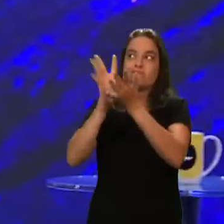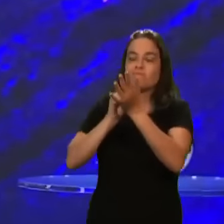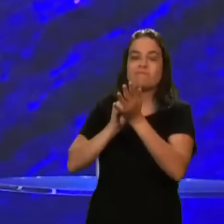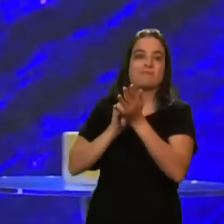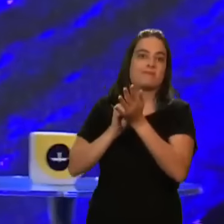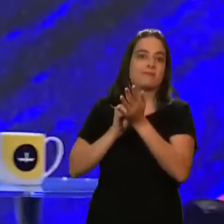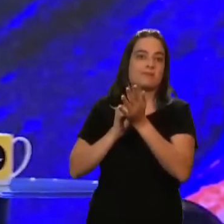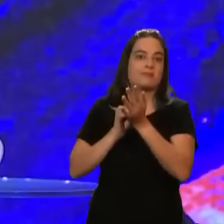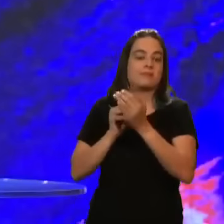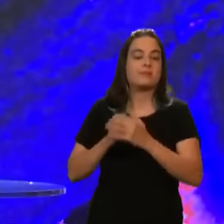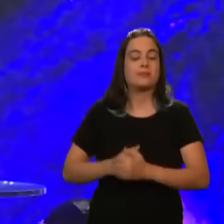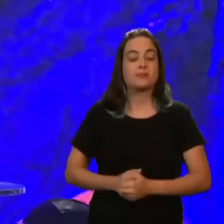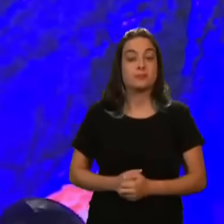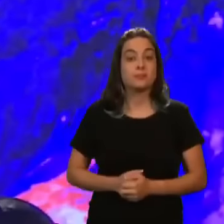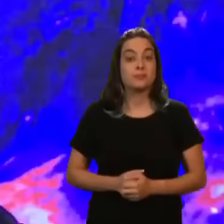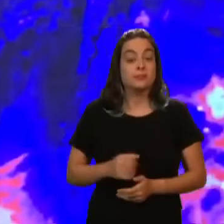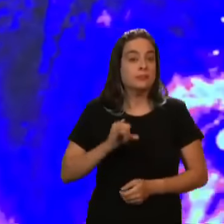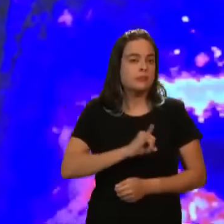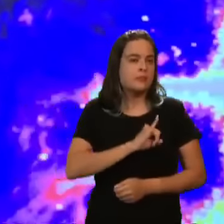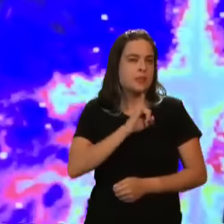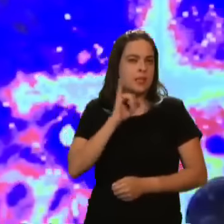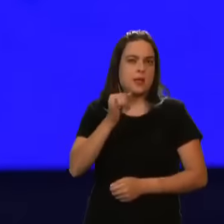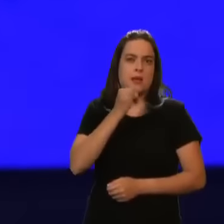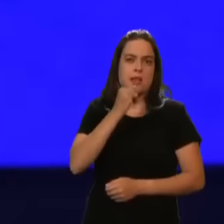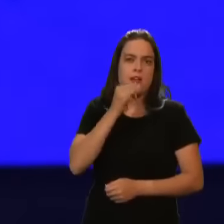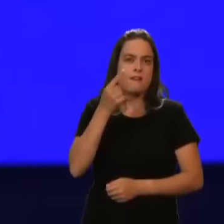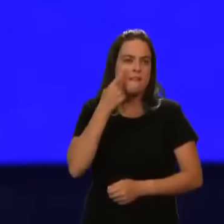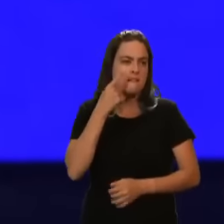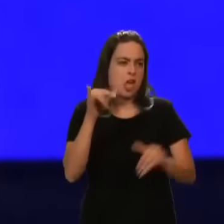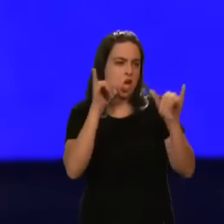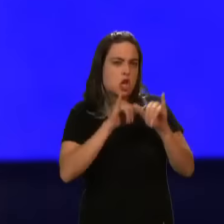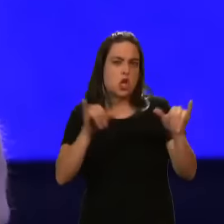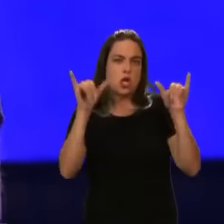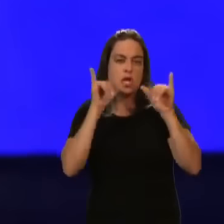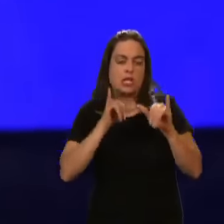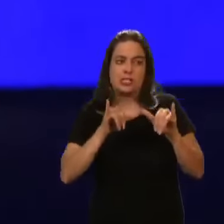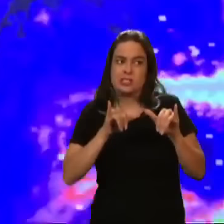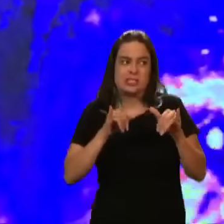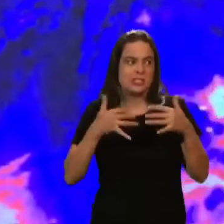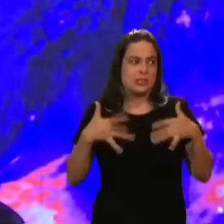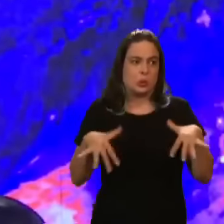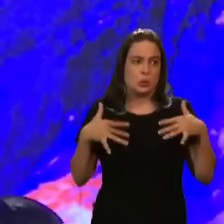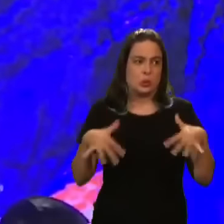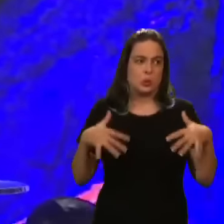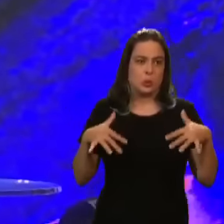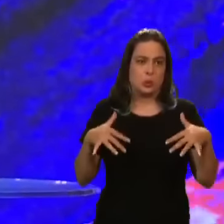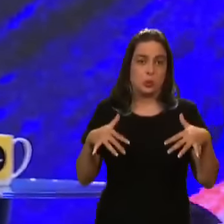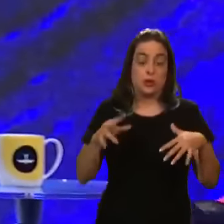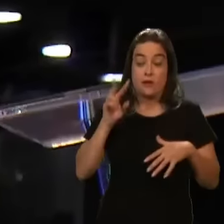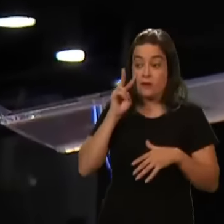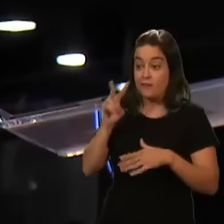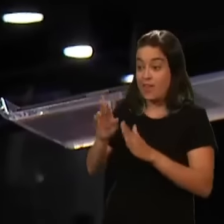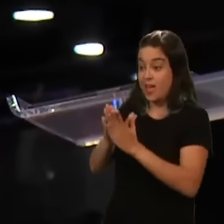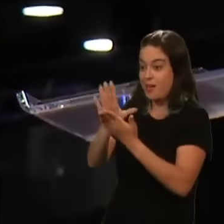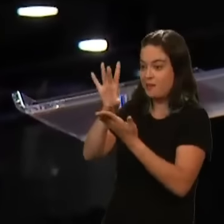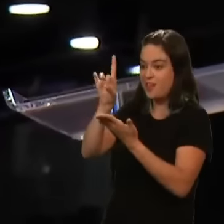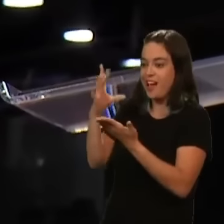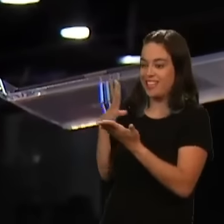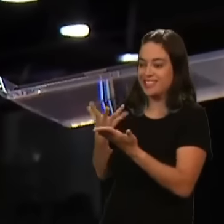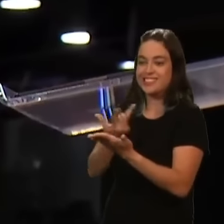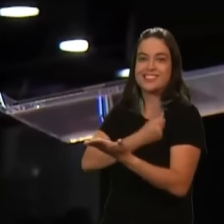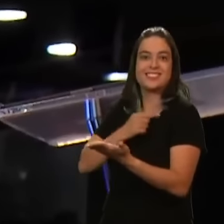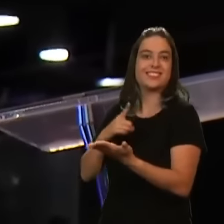Ah, se você olha para as notícias, estamos perdidos. Se você olha para a Bíblia, estamos salvos.